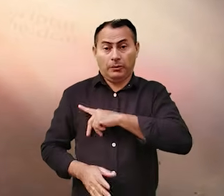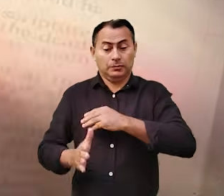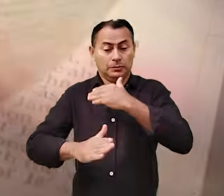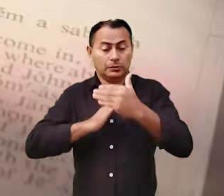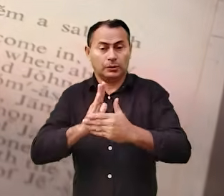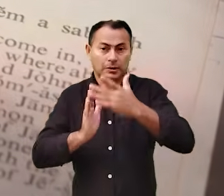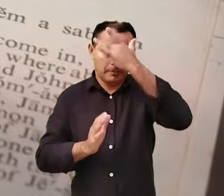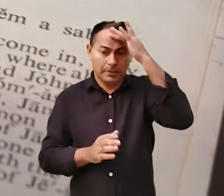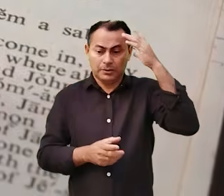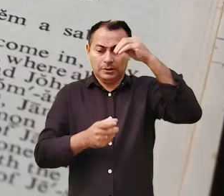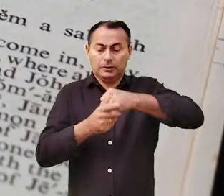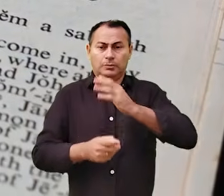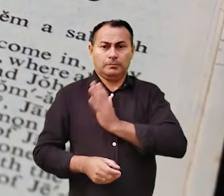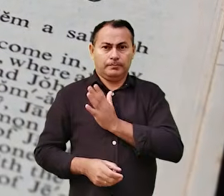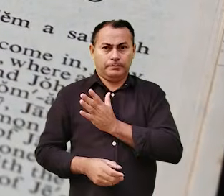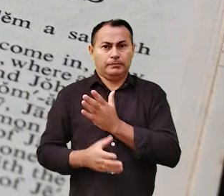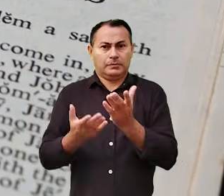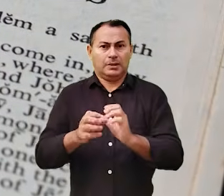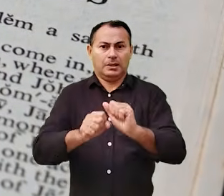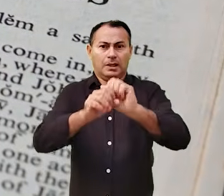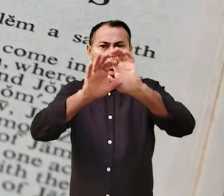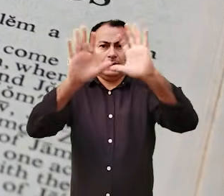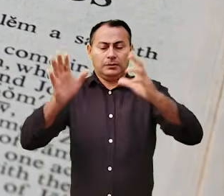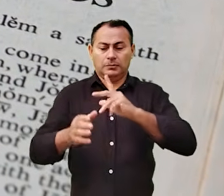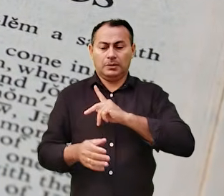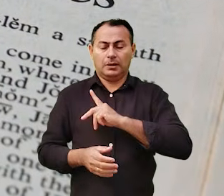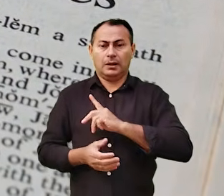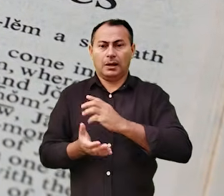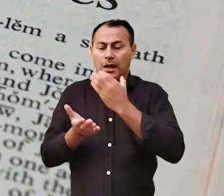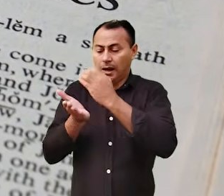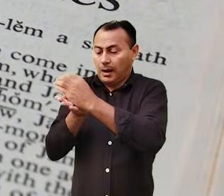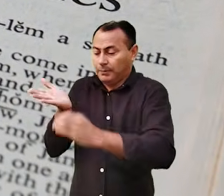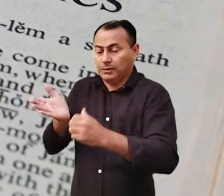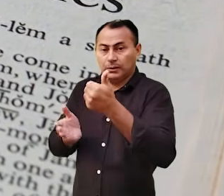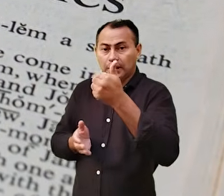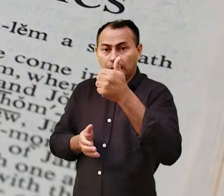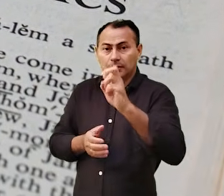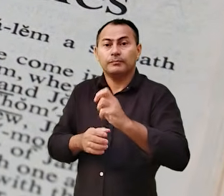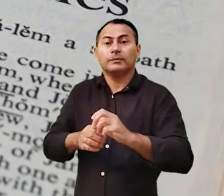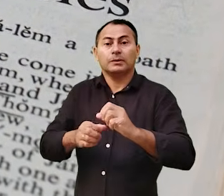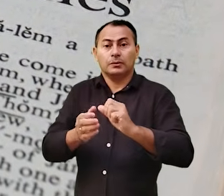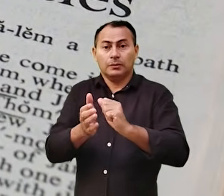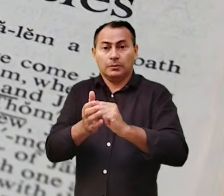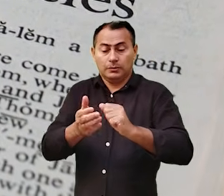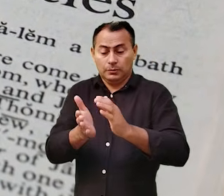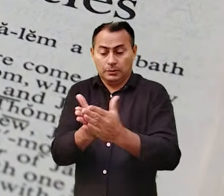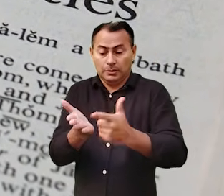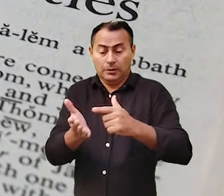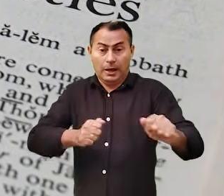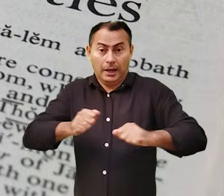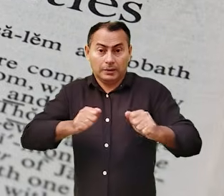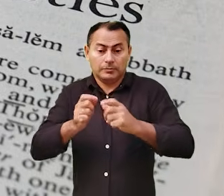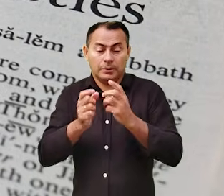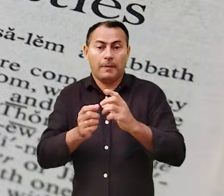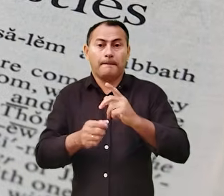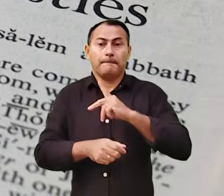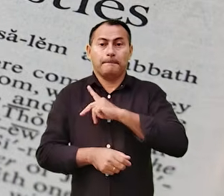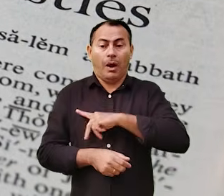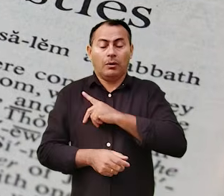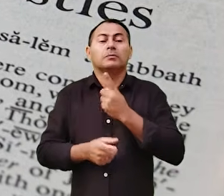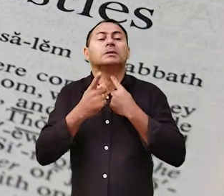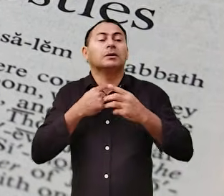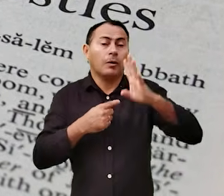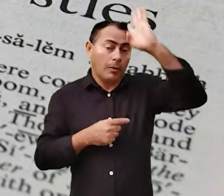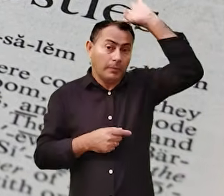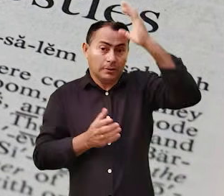Paulo tinha todo mundo no seu coração, e isto está claro no capítulo 15. Em Atos vimos que Paulo tinha uma obsessão para ir para